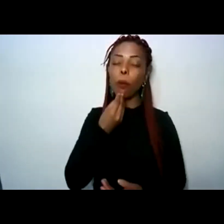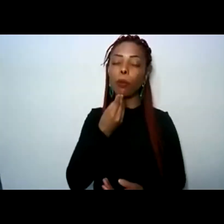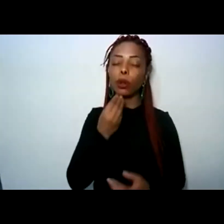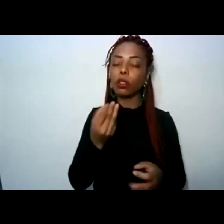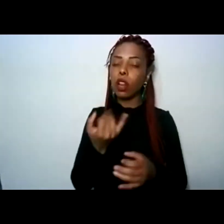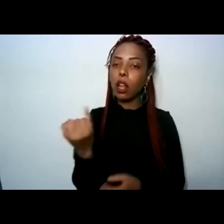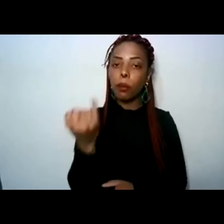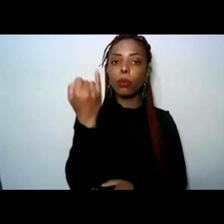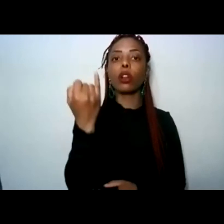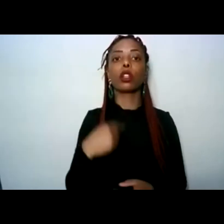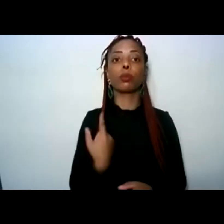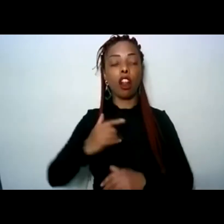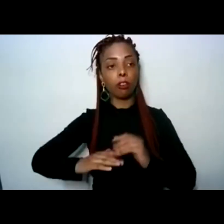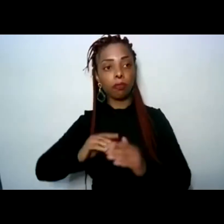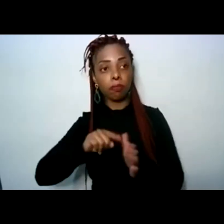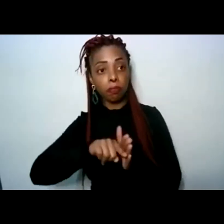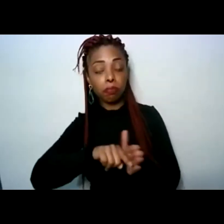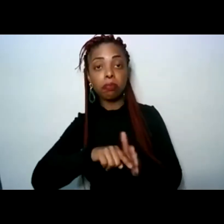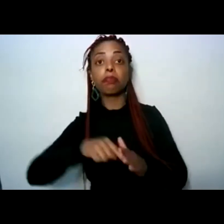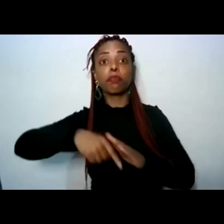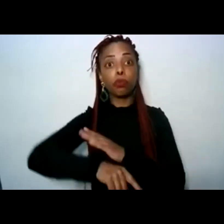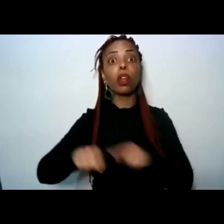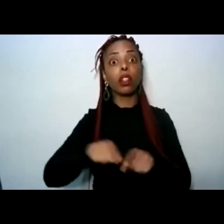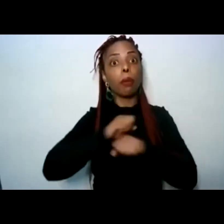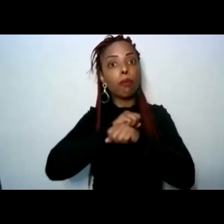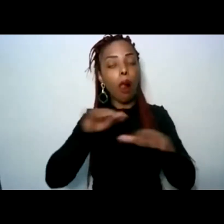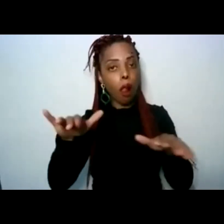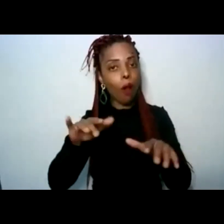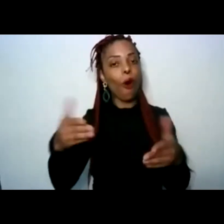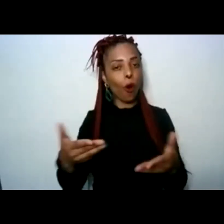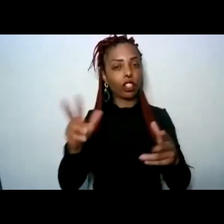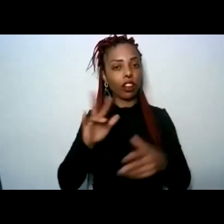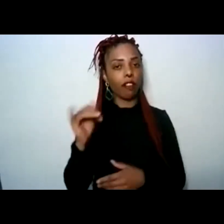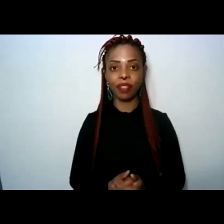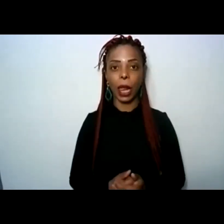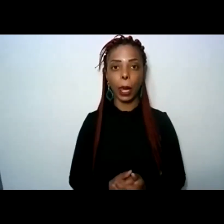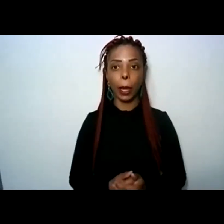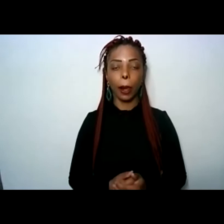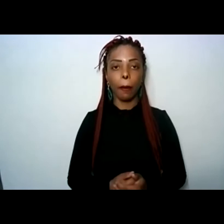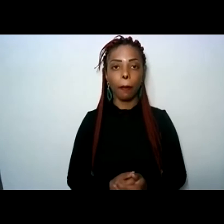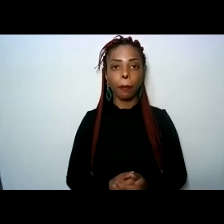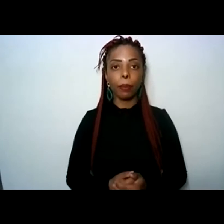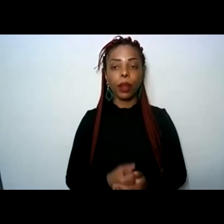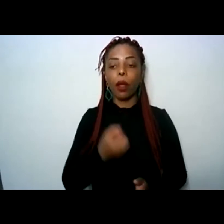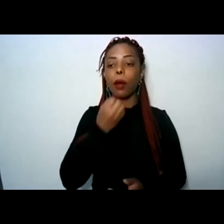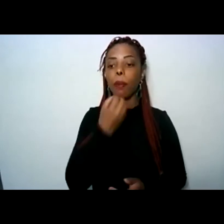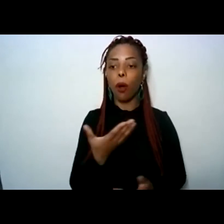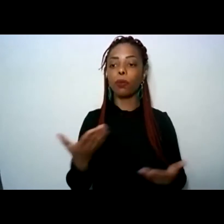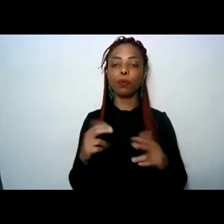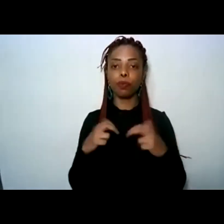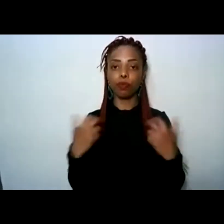aprofundamento de pesquisas e também difusão, como a gente vai observar no dia de hoje, na Mesa Redonda de hoje. Bom, a Mesa Redonda,